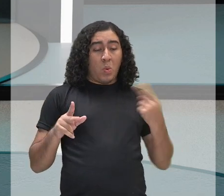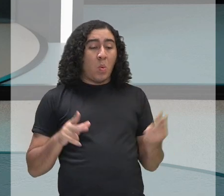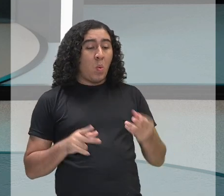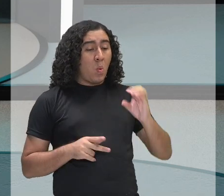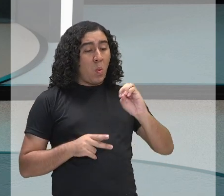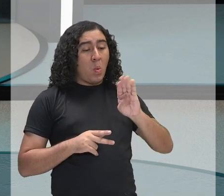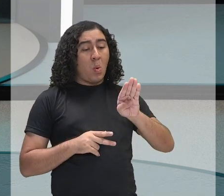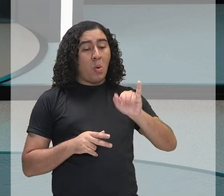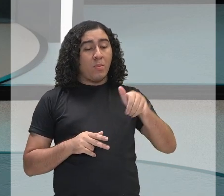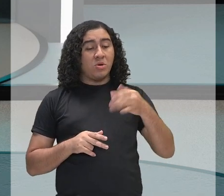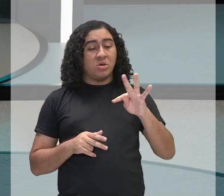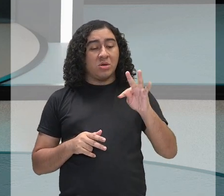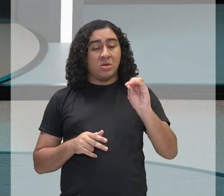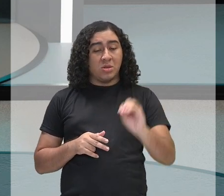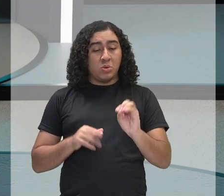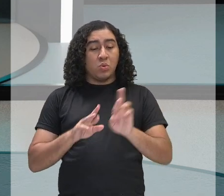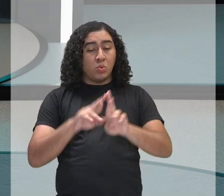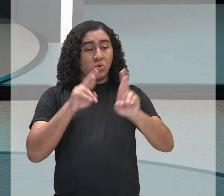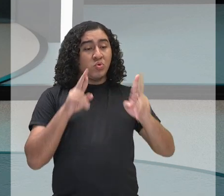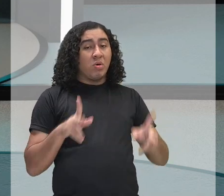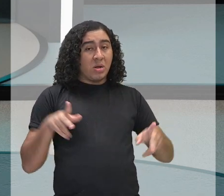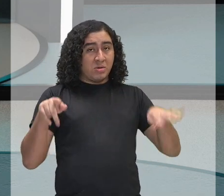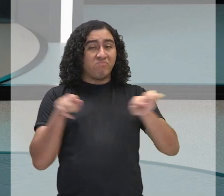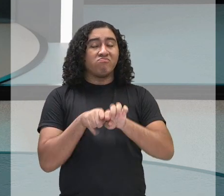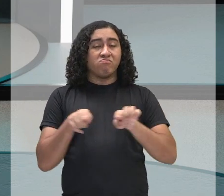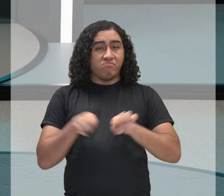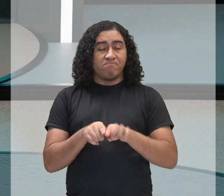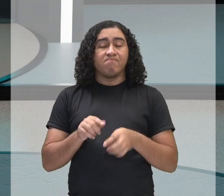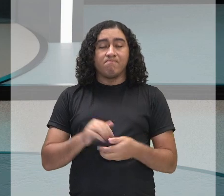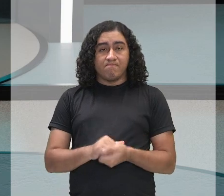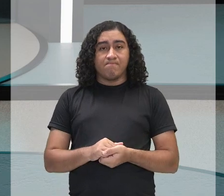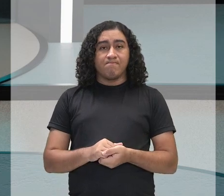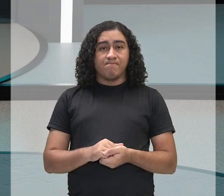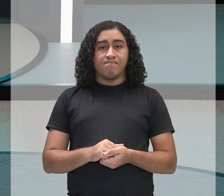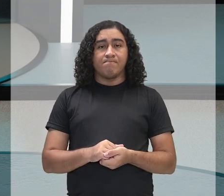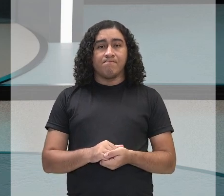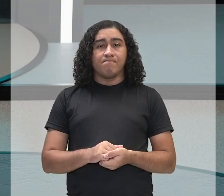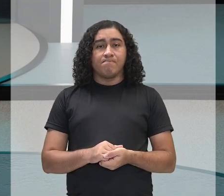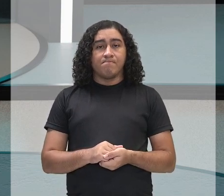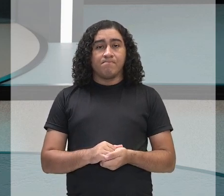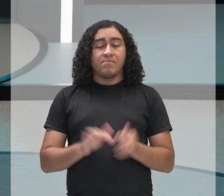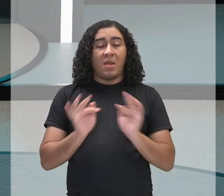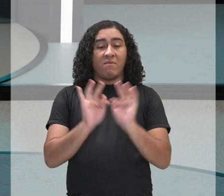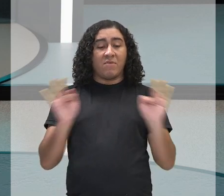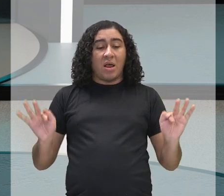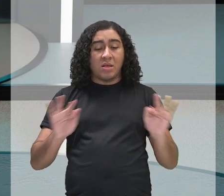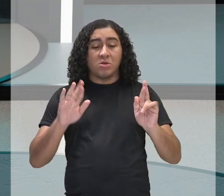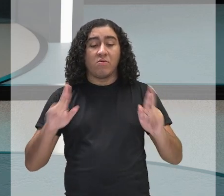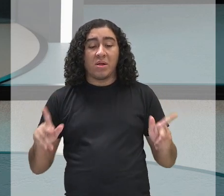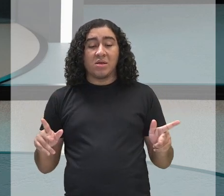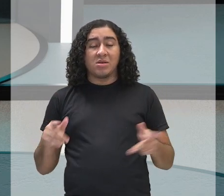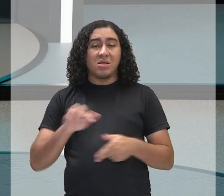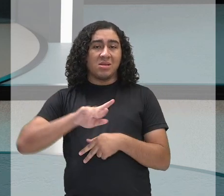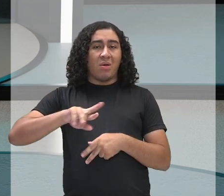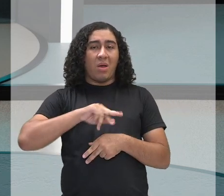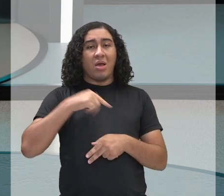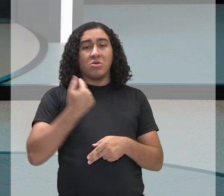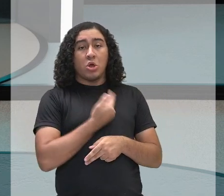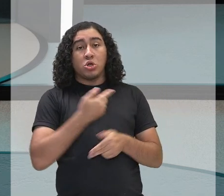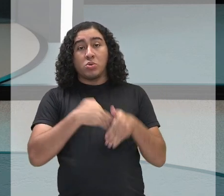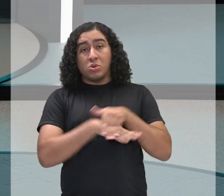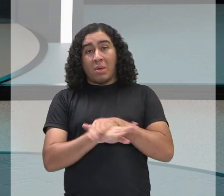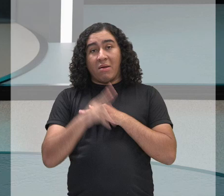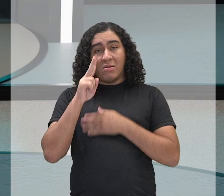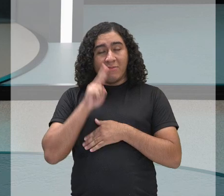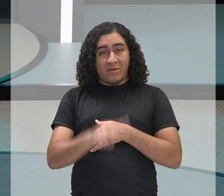diferente, né, da habitual, ou então o objeto também estando em uma posição que não é aquela que normalmente é